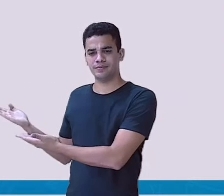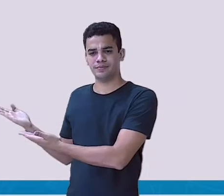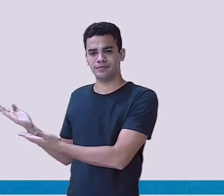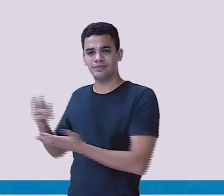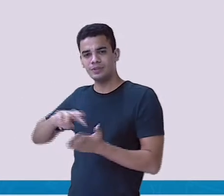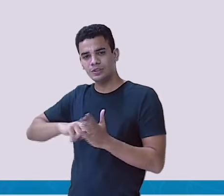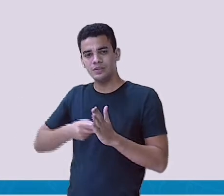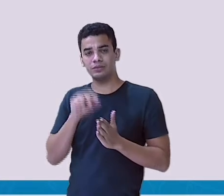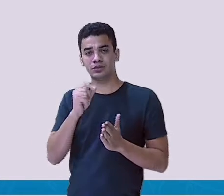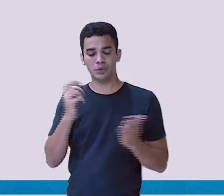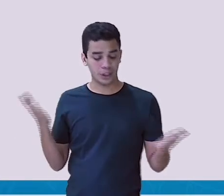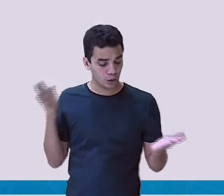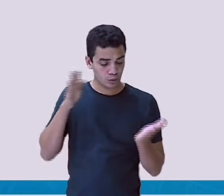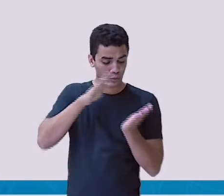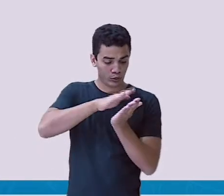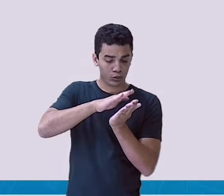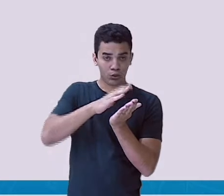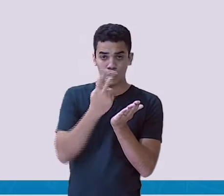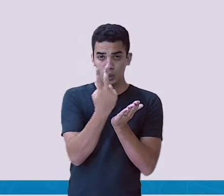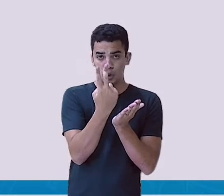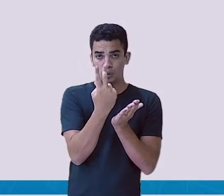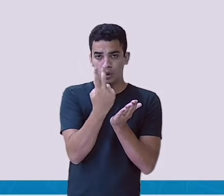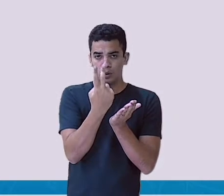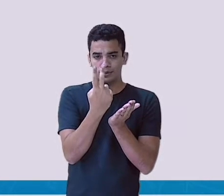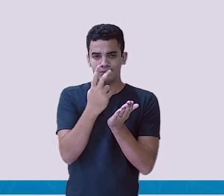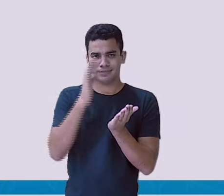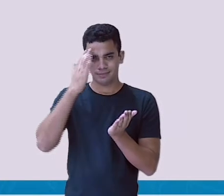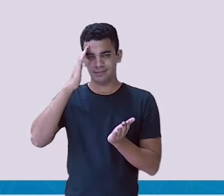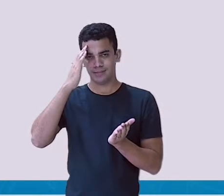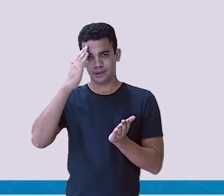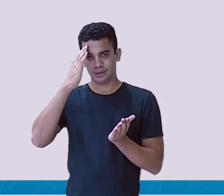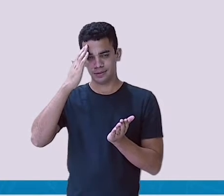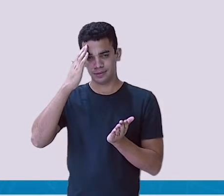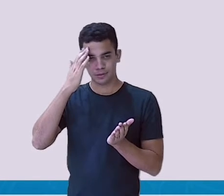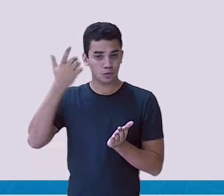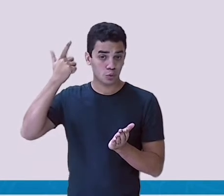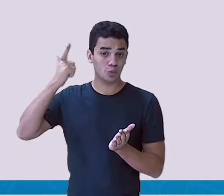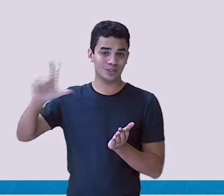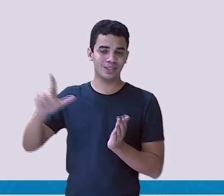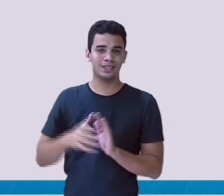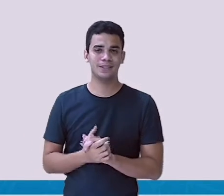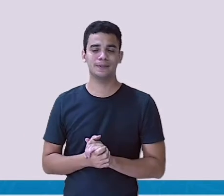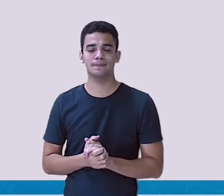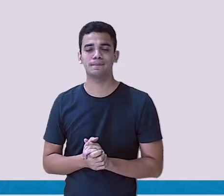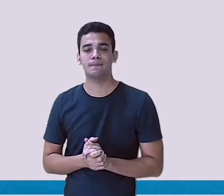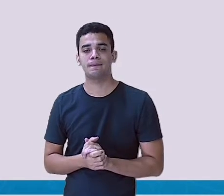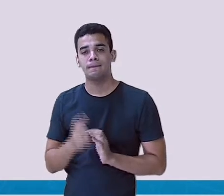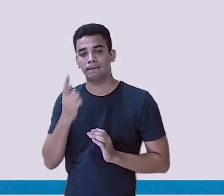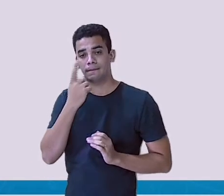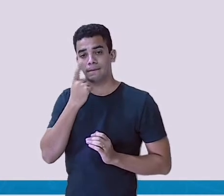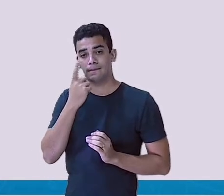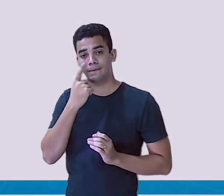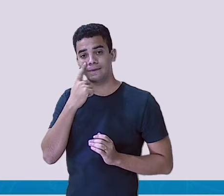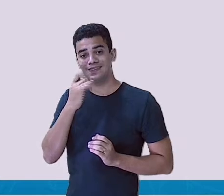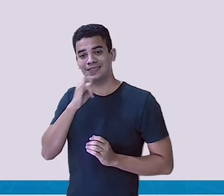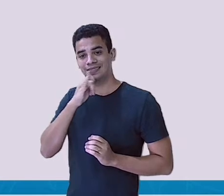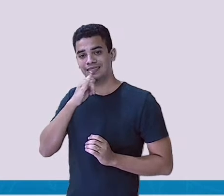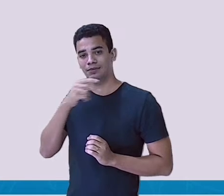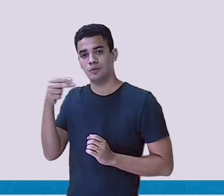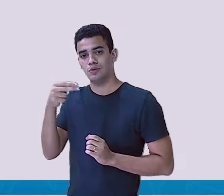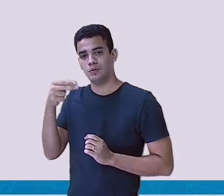lado EF. Então, tem aqui, ó, dois tracinhos, ó, mostrando que são congruentes. Sinal aqui significa que